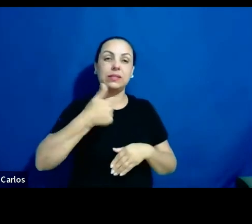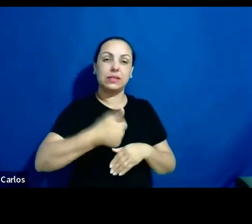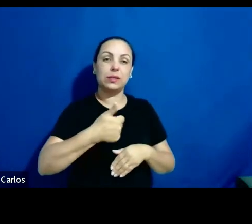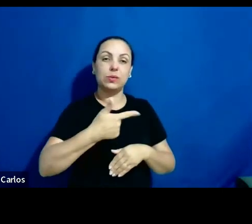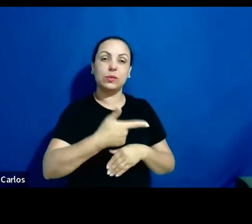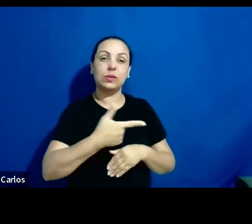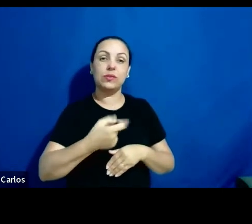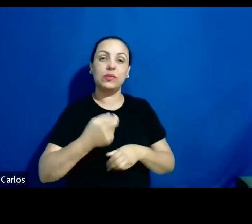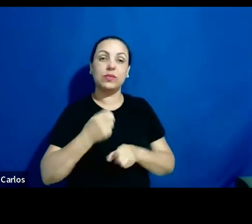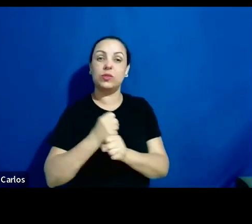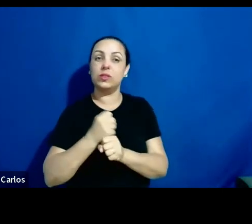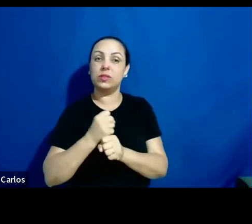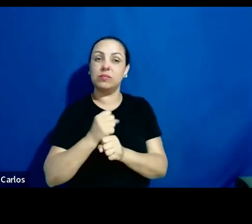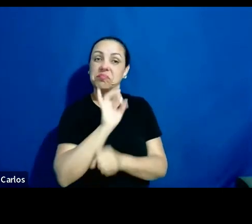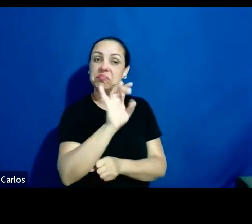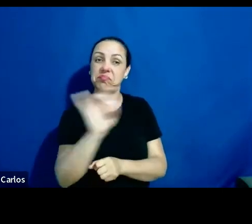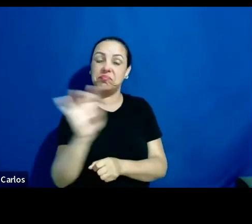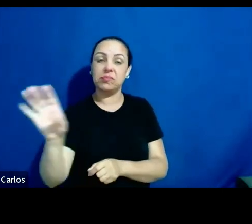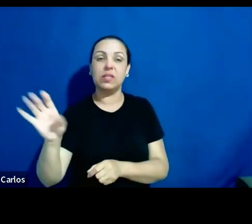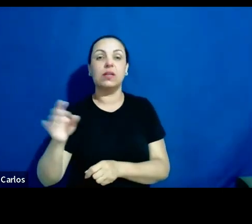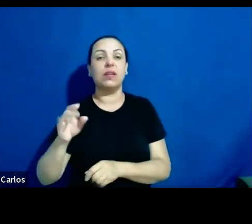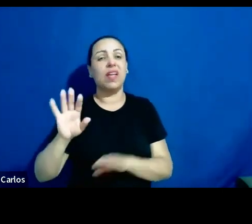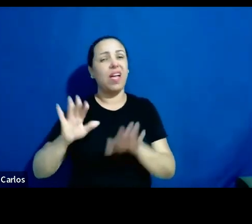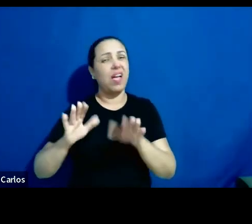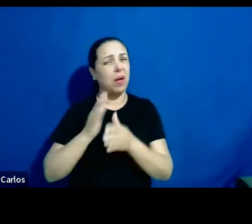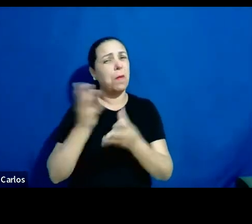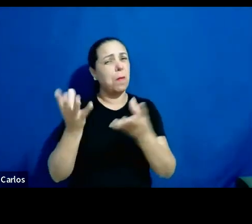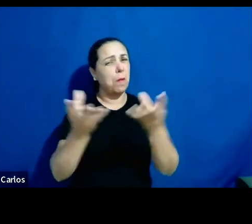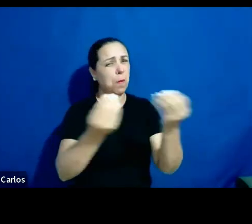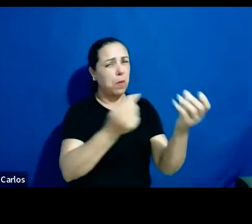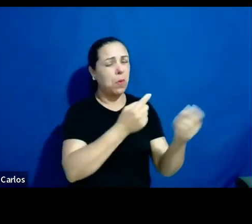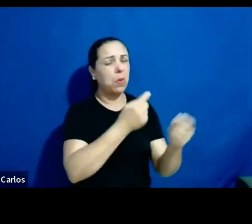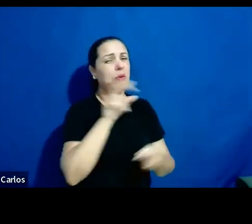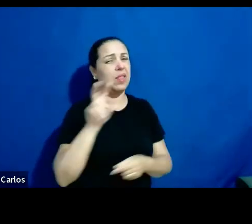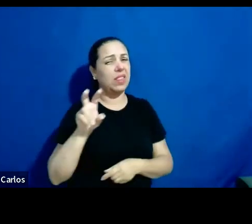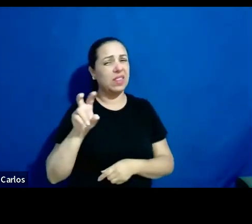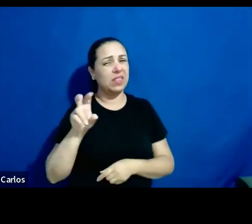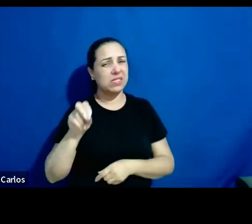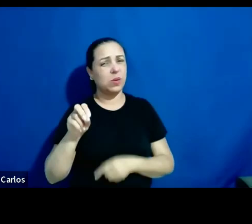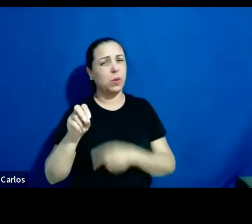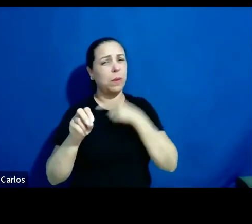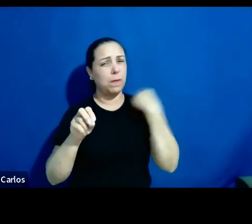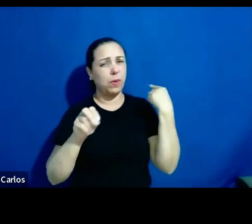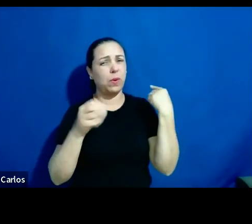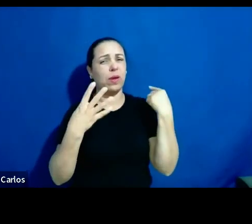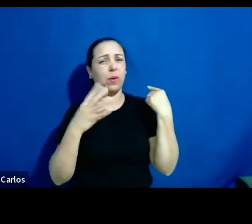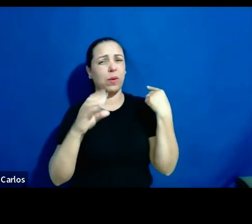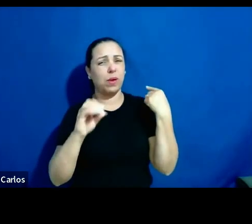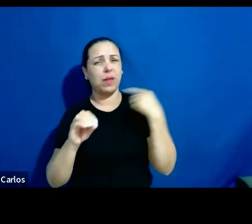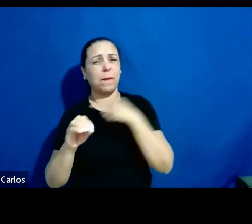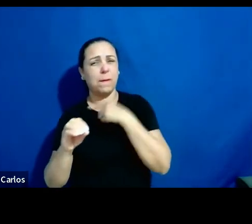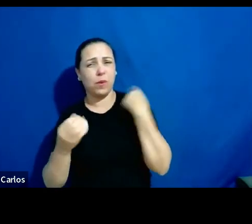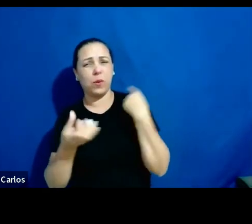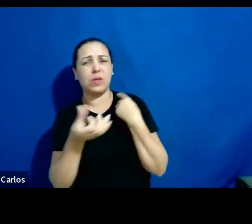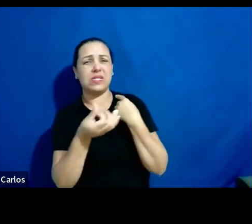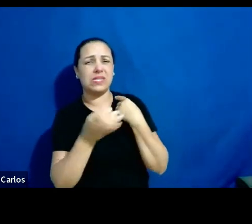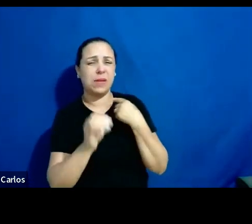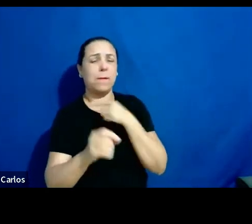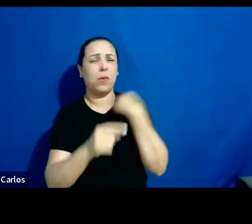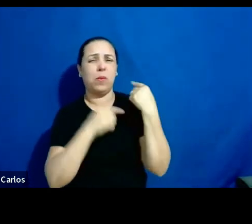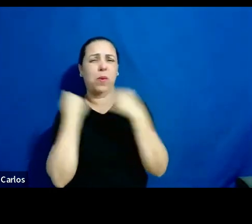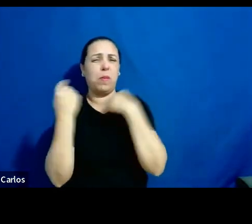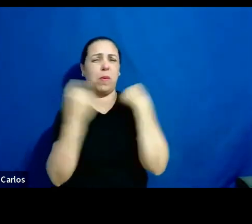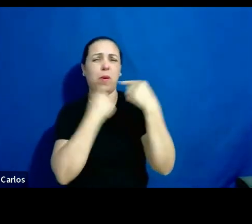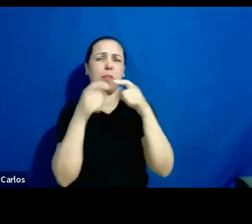Incrível, né? As pessoas estão morrendo com 50, né? Estão deixando aí de usufruir de mais de 70 anos, né? Eu